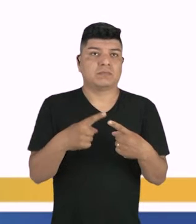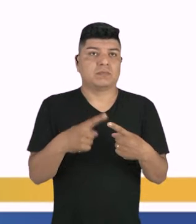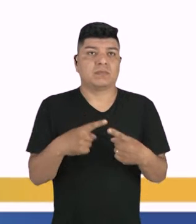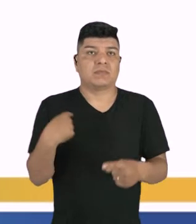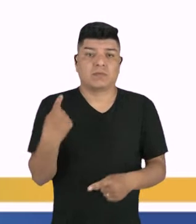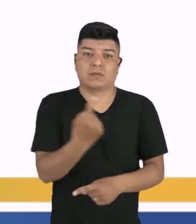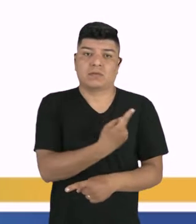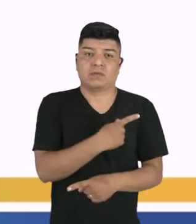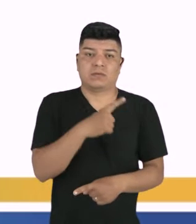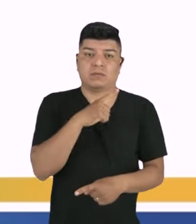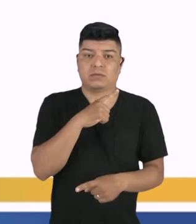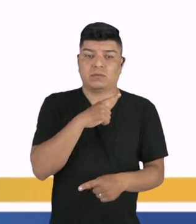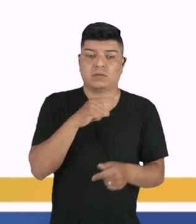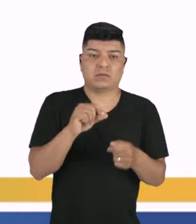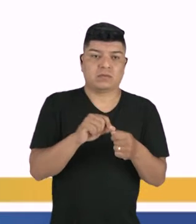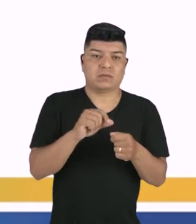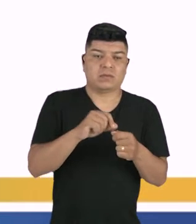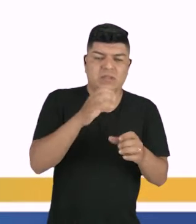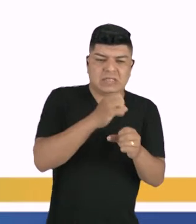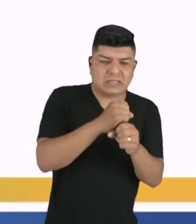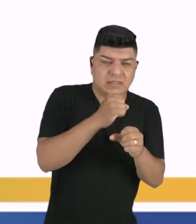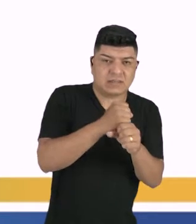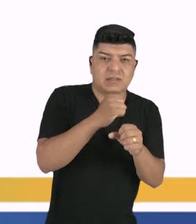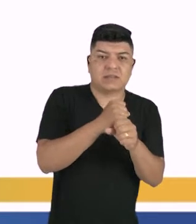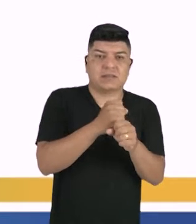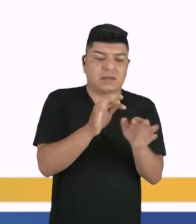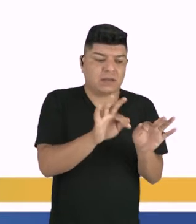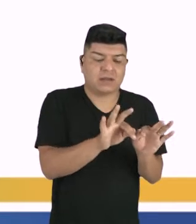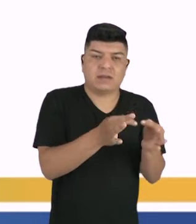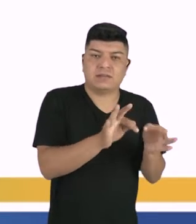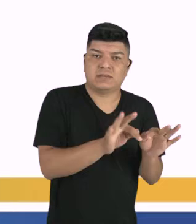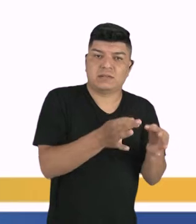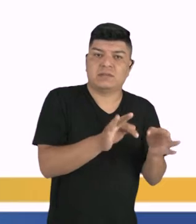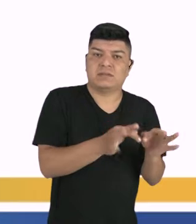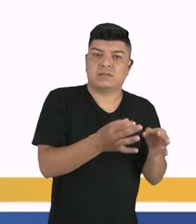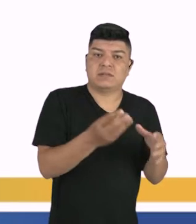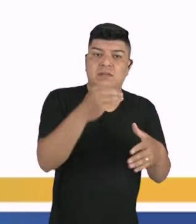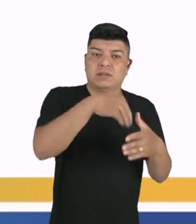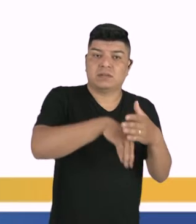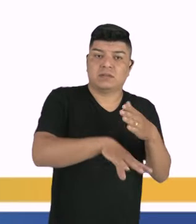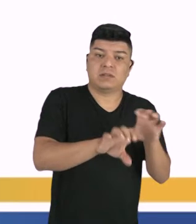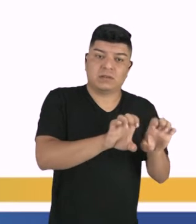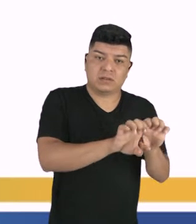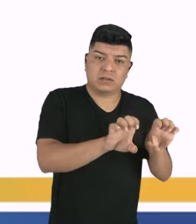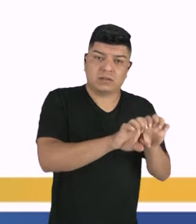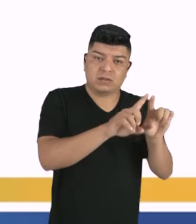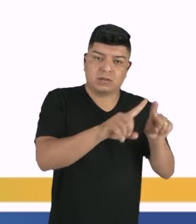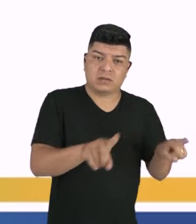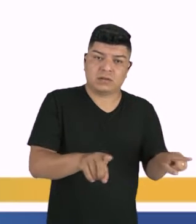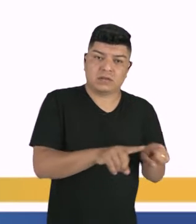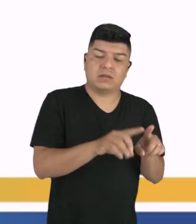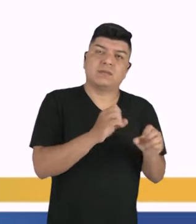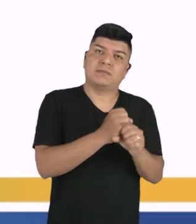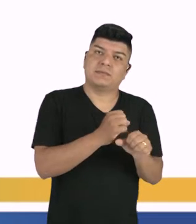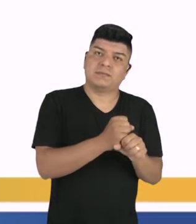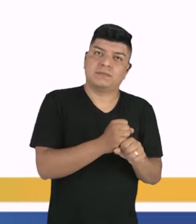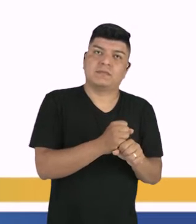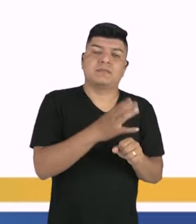quando nós estivermos, né, fazendo os cálculos, as simplificações dentro das equações